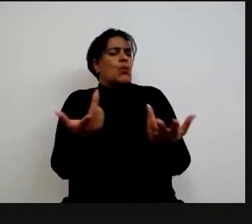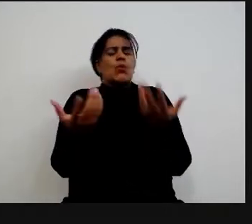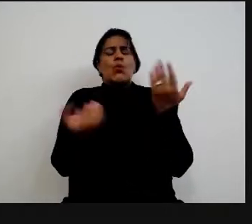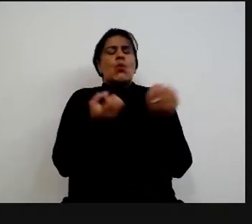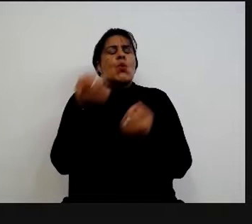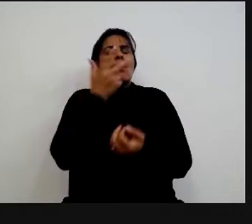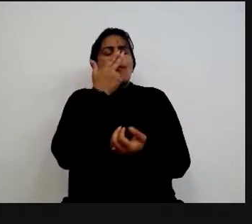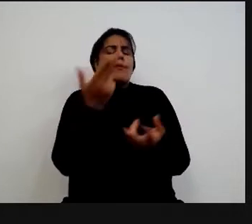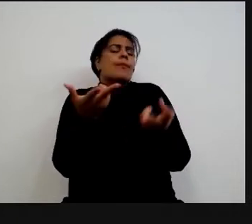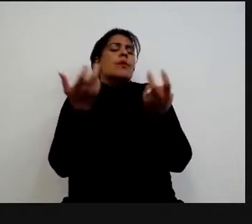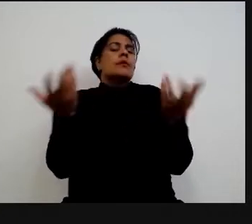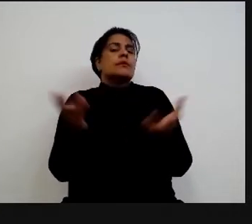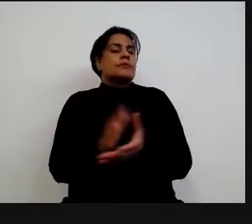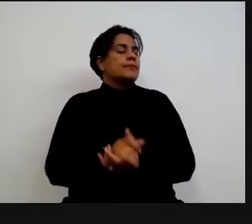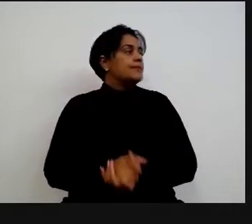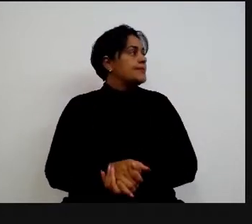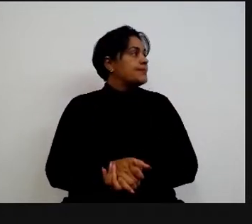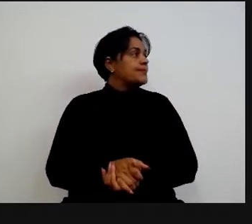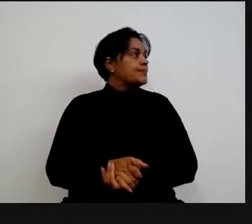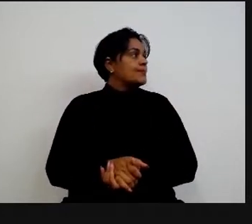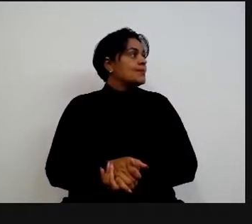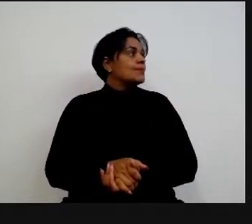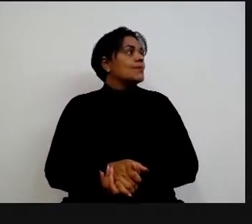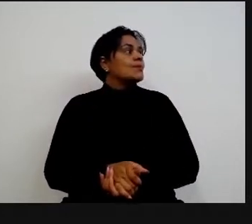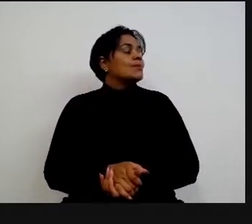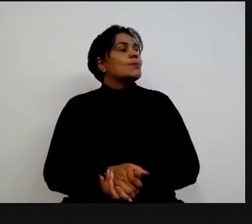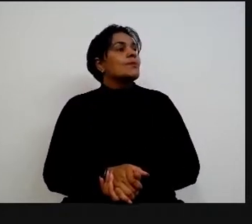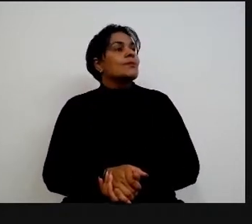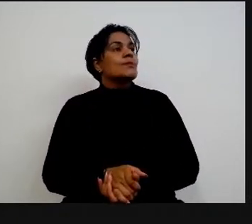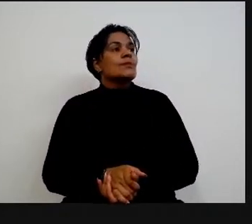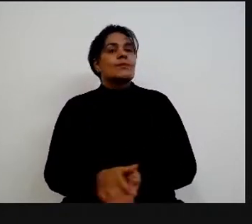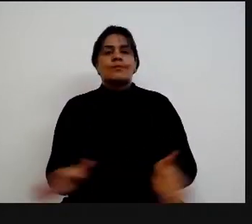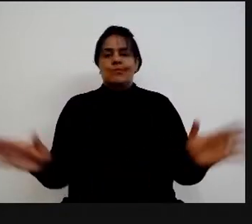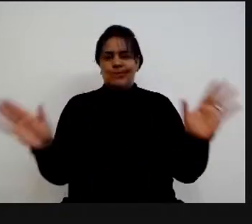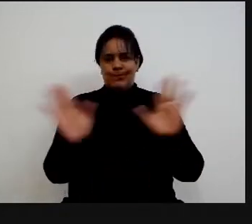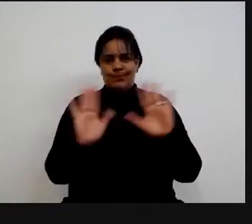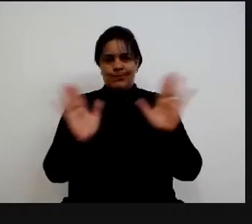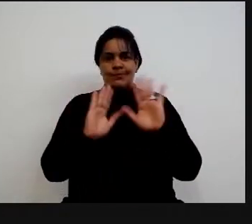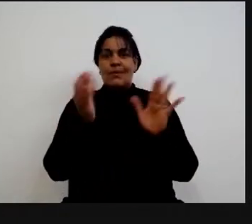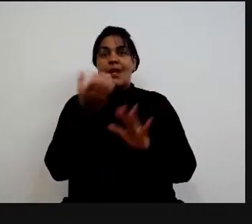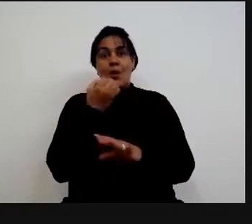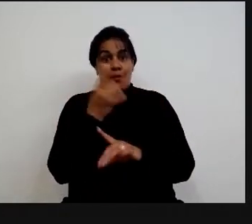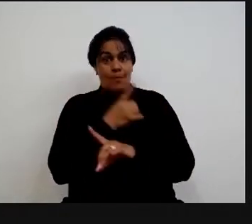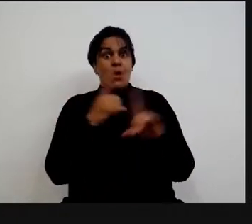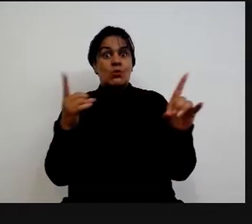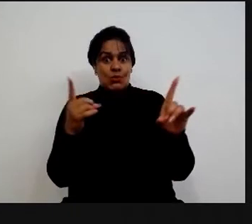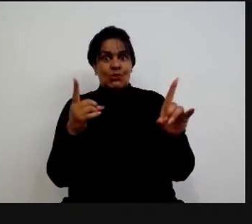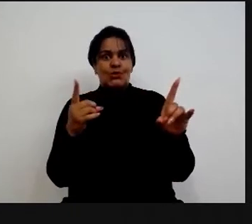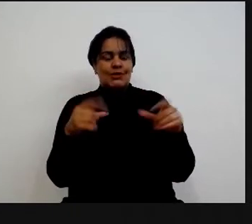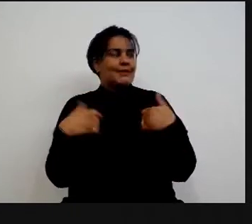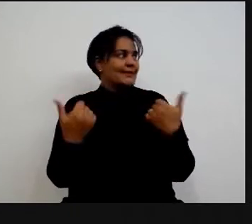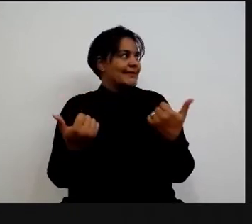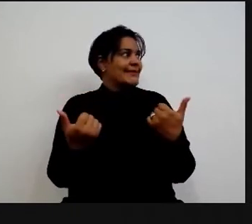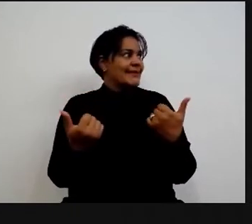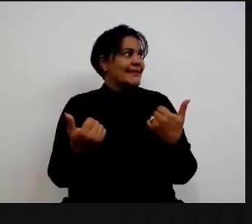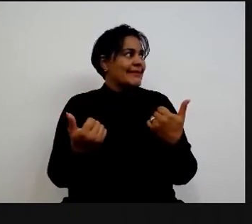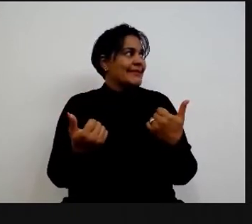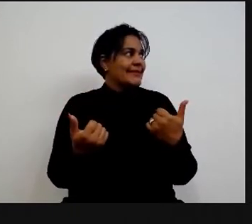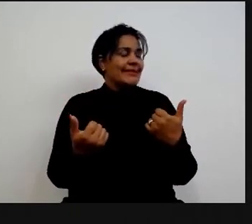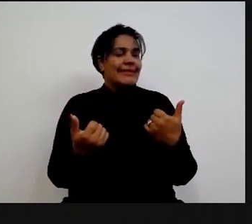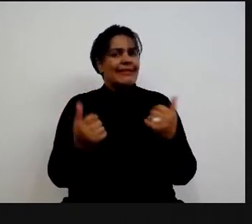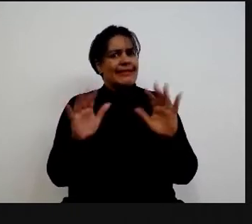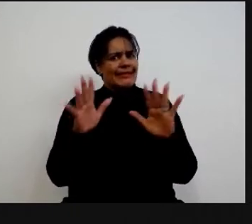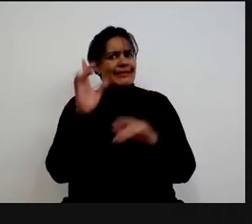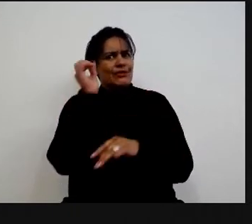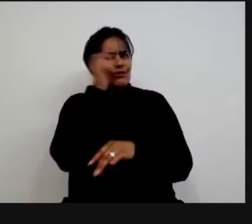sua realidade lá? Vamos lá. Bom dia a todos e todas, bom dia a quem está nos assistindo. Realmente falar depois vai ser